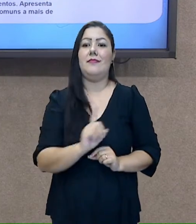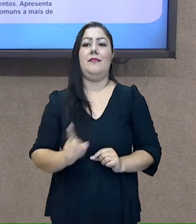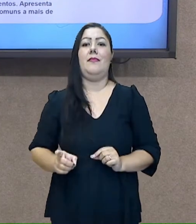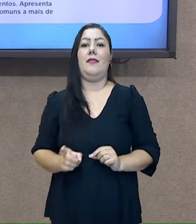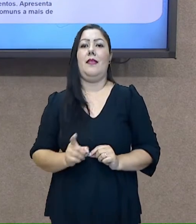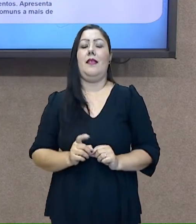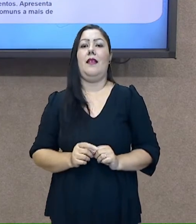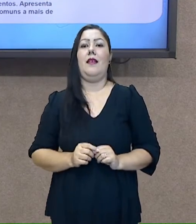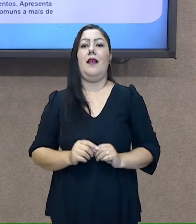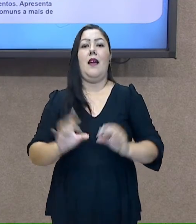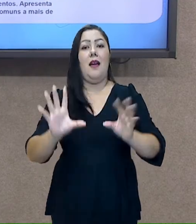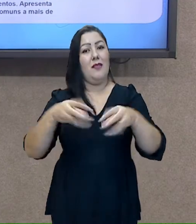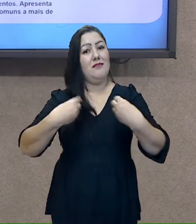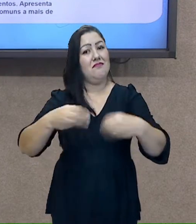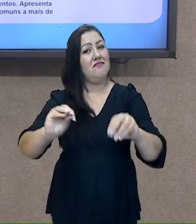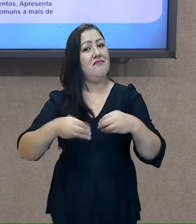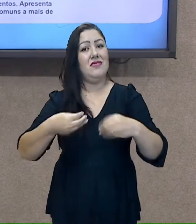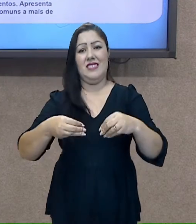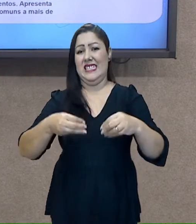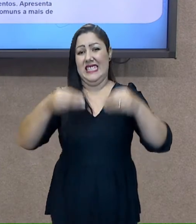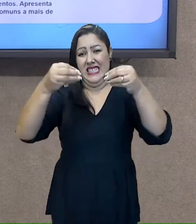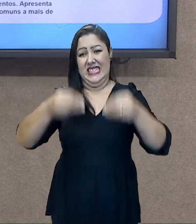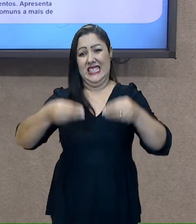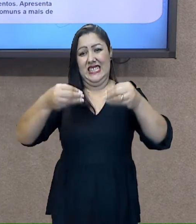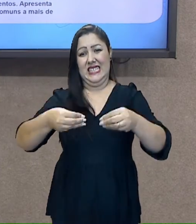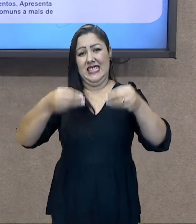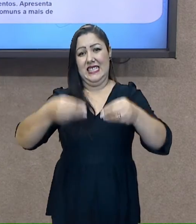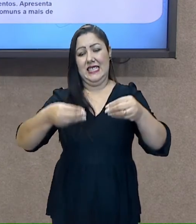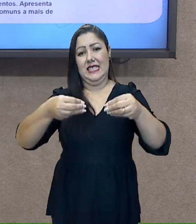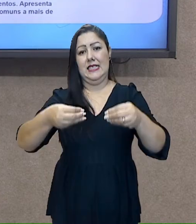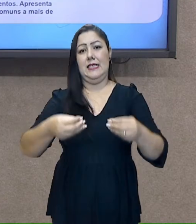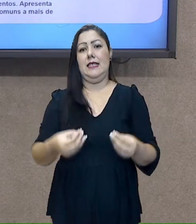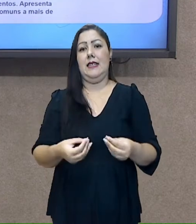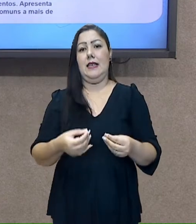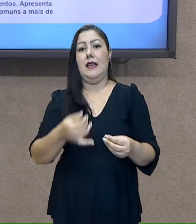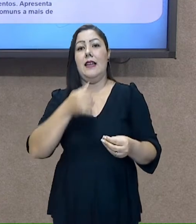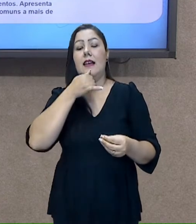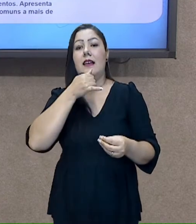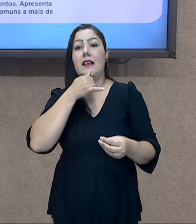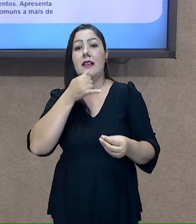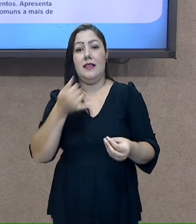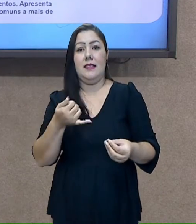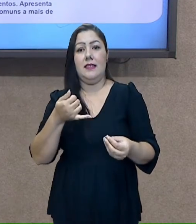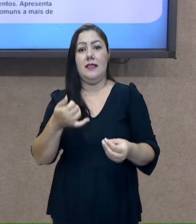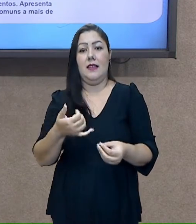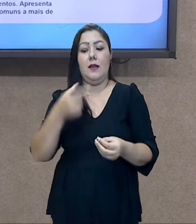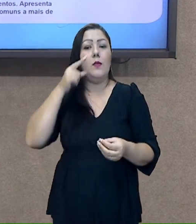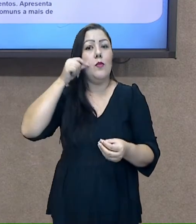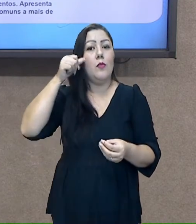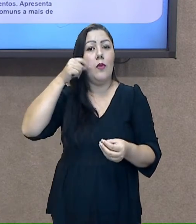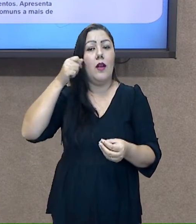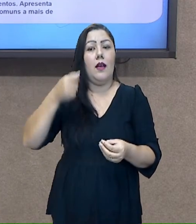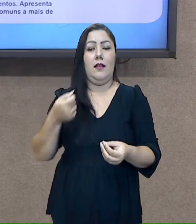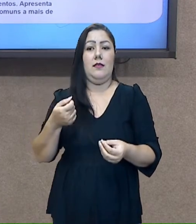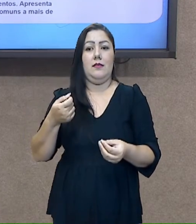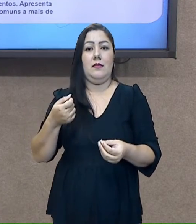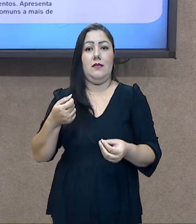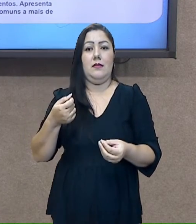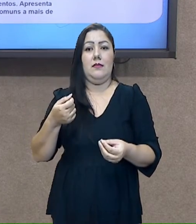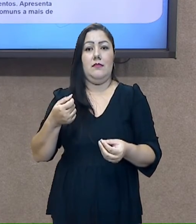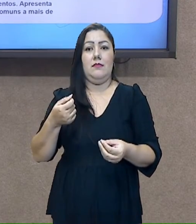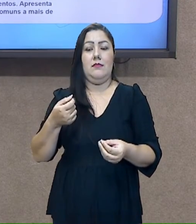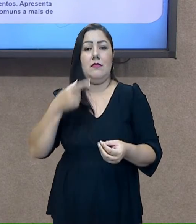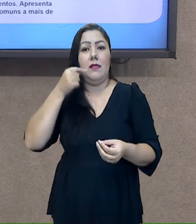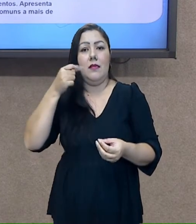ser cortados em lâminas. Tenta fazer isso com a grafite aí do seu lápis. Carbono é um